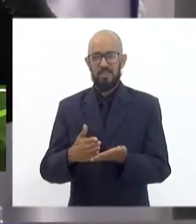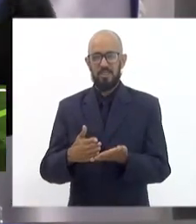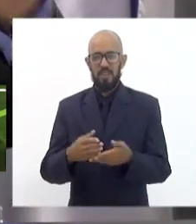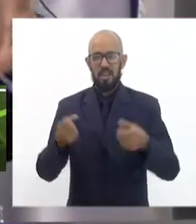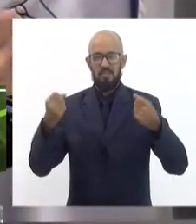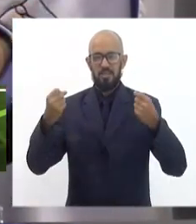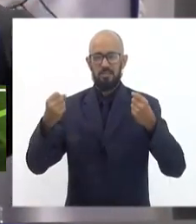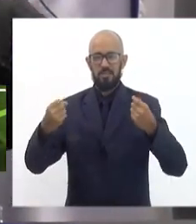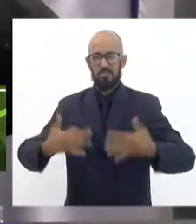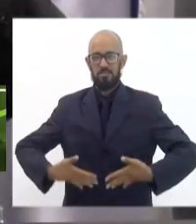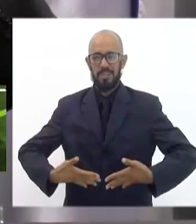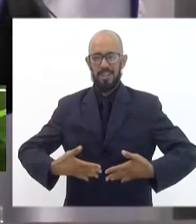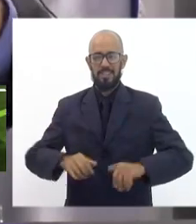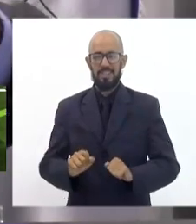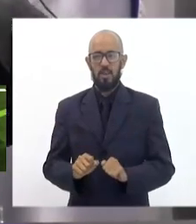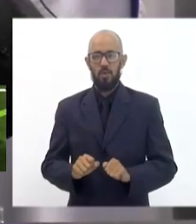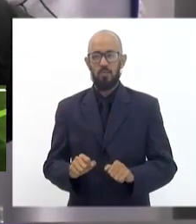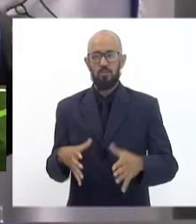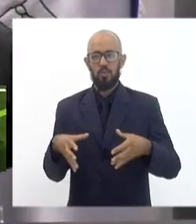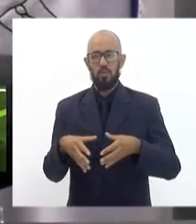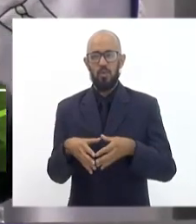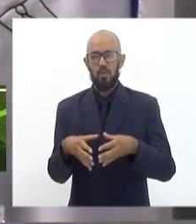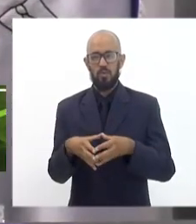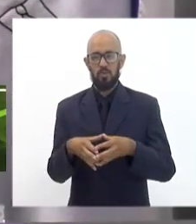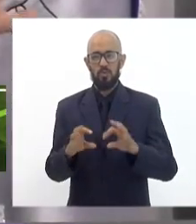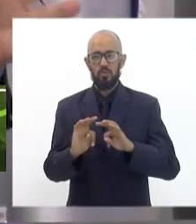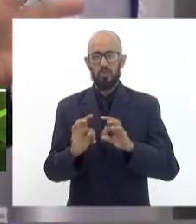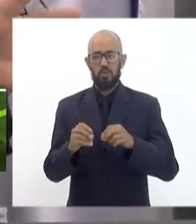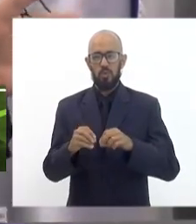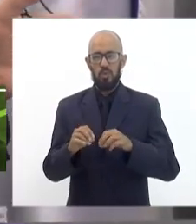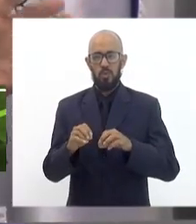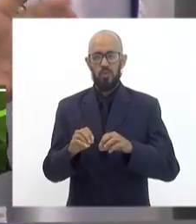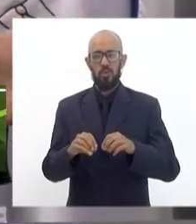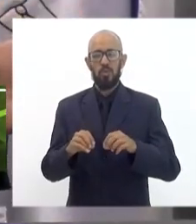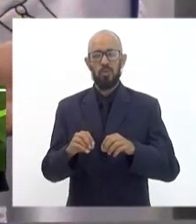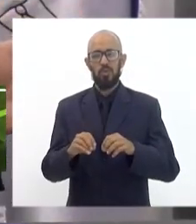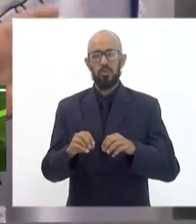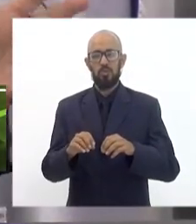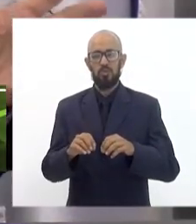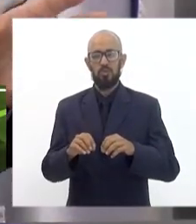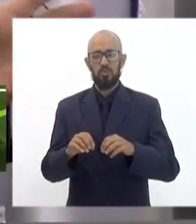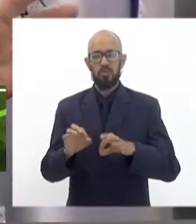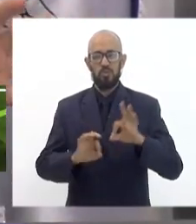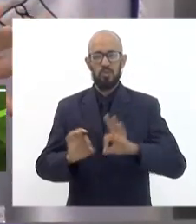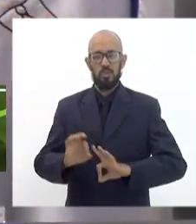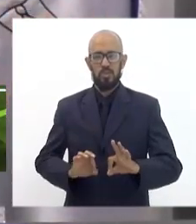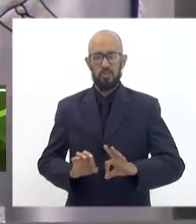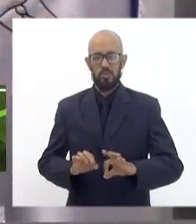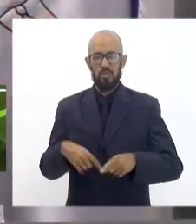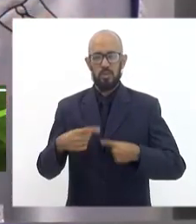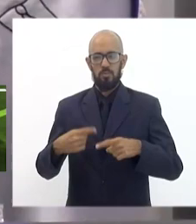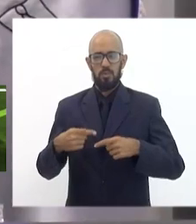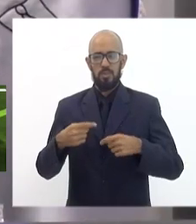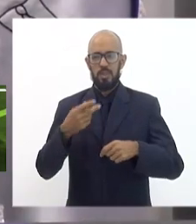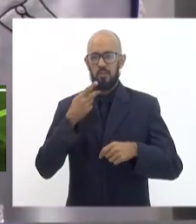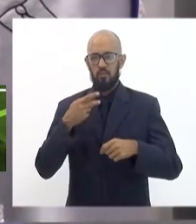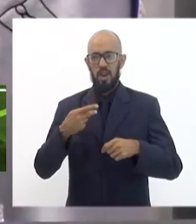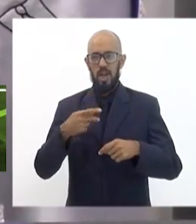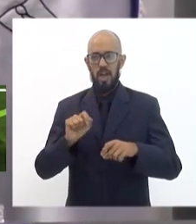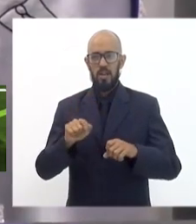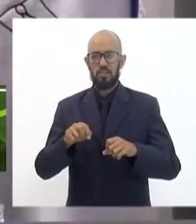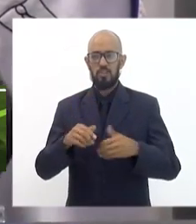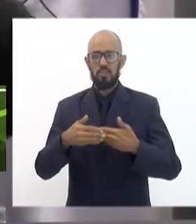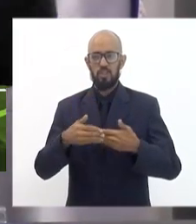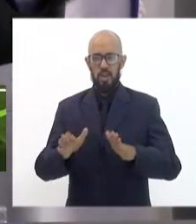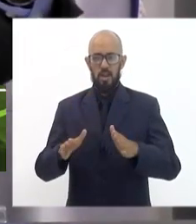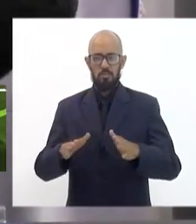organização sobre o conjunto das obras é de certo e depois que ele espanar a gente abre as perguntas aos deputados